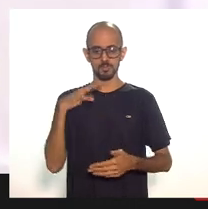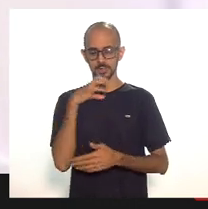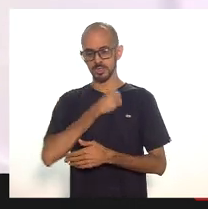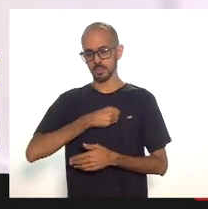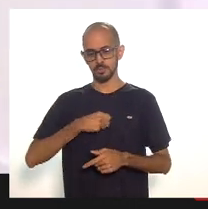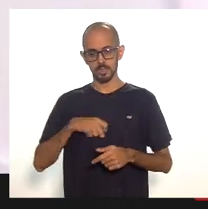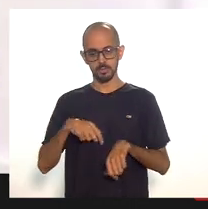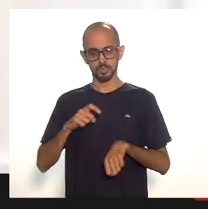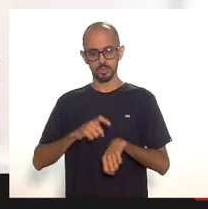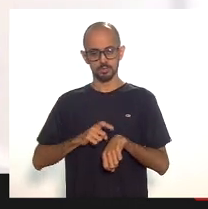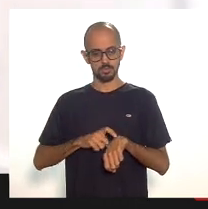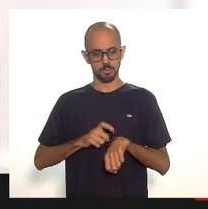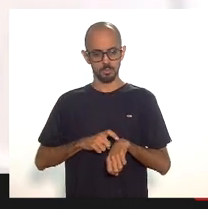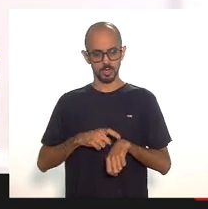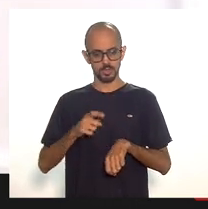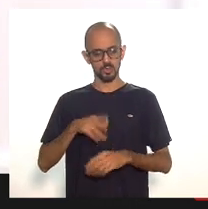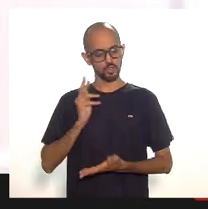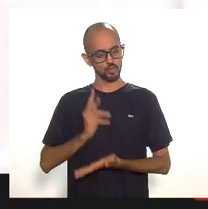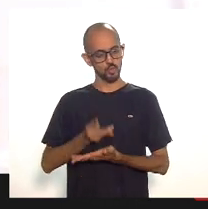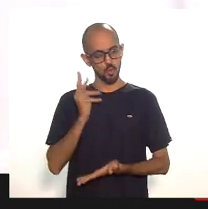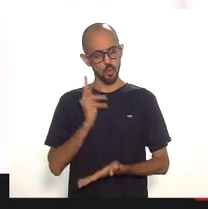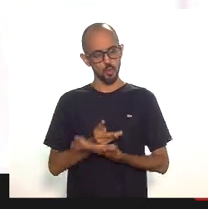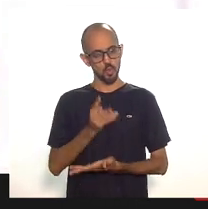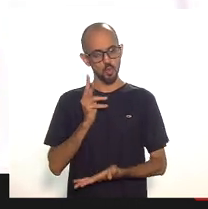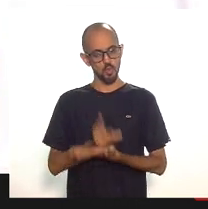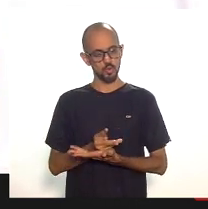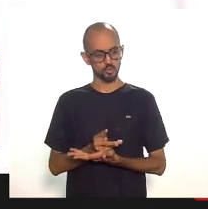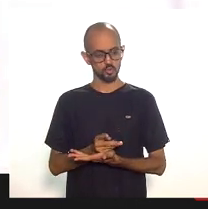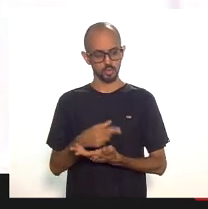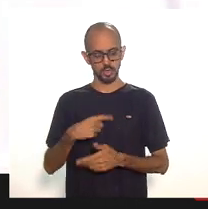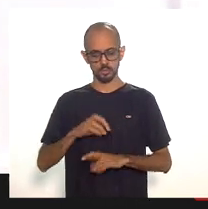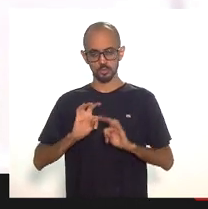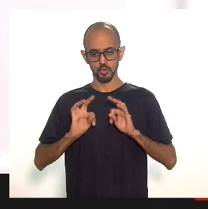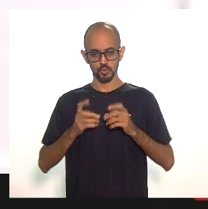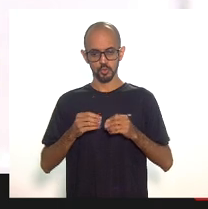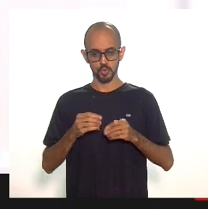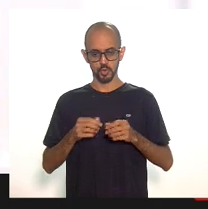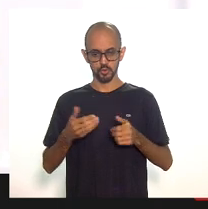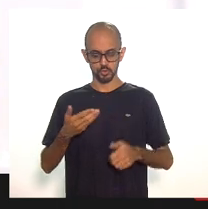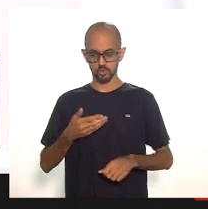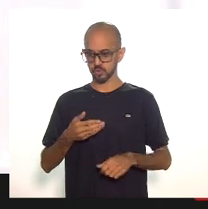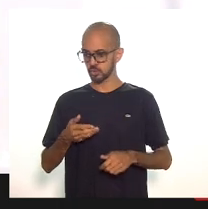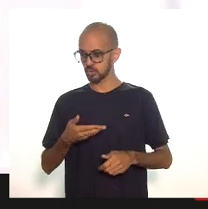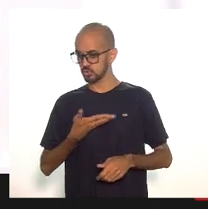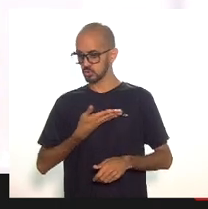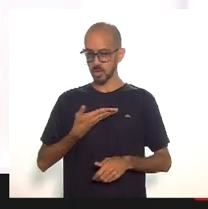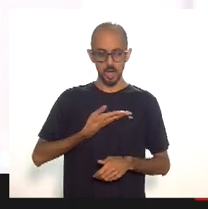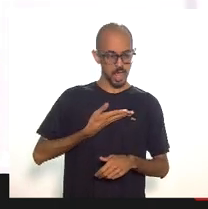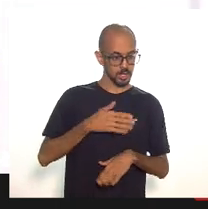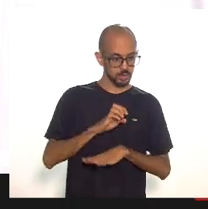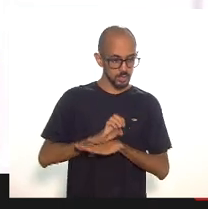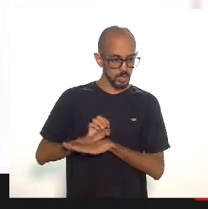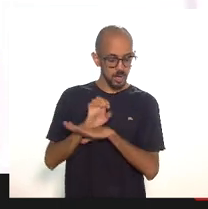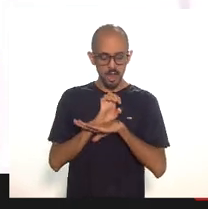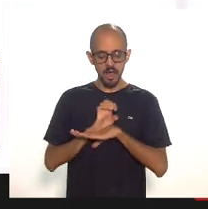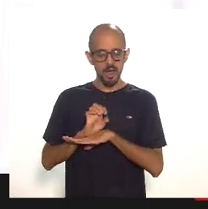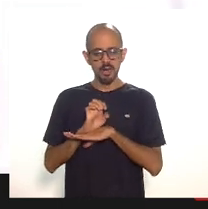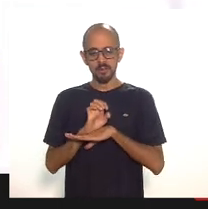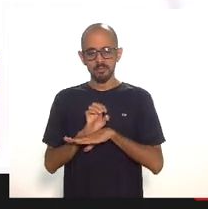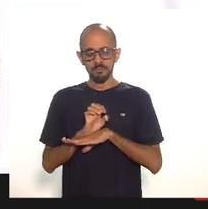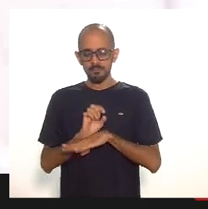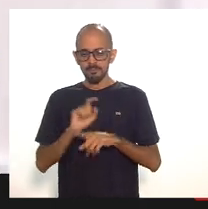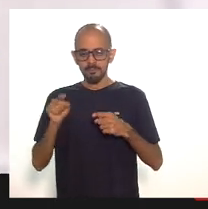desse processo. Continuamos aí por meio de todos os nossos colegas, né, do Estado inteiro,